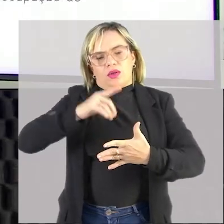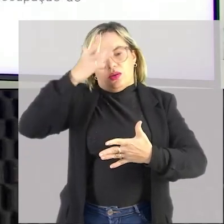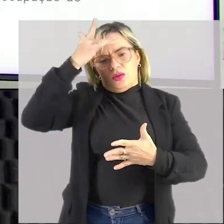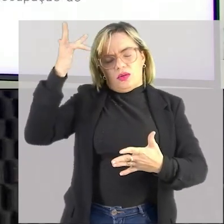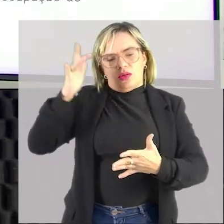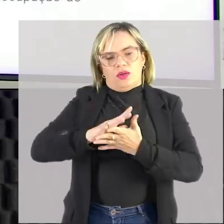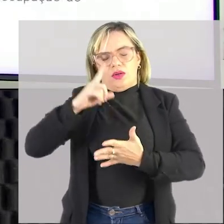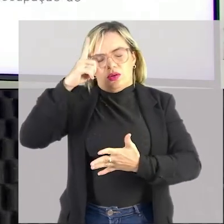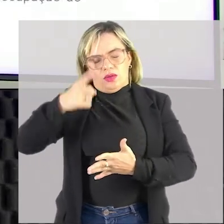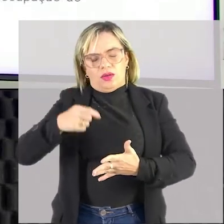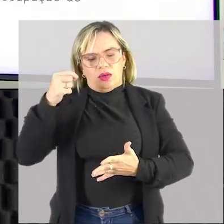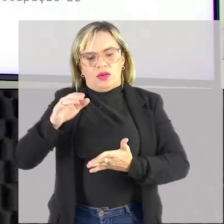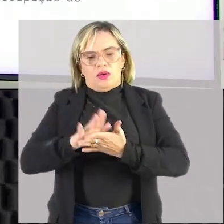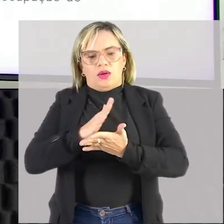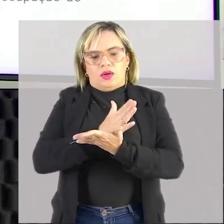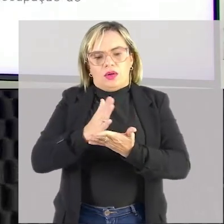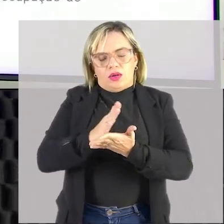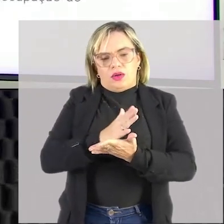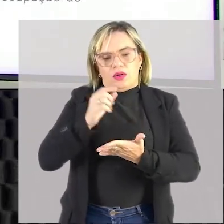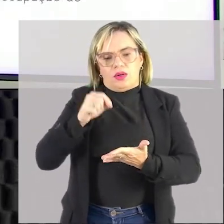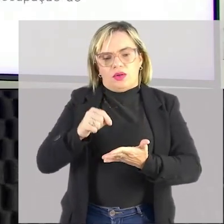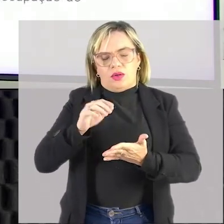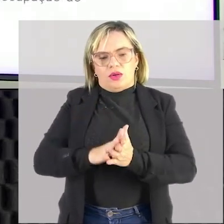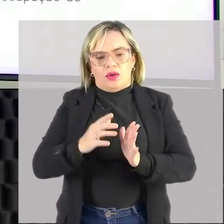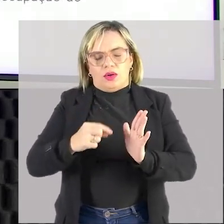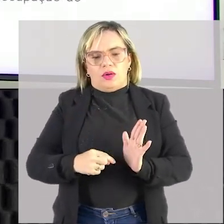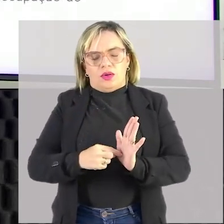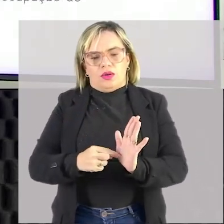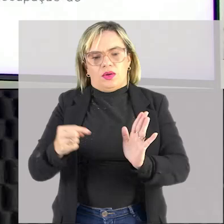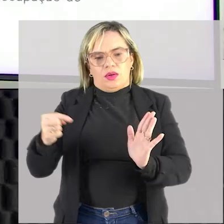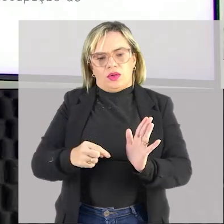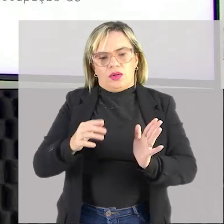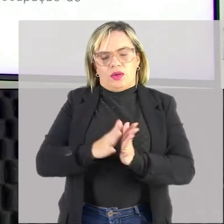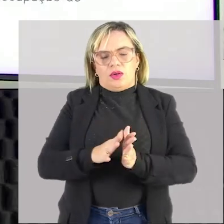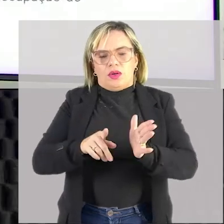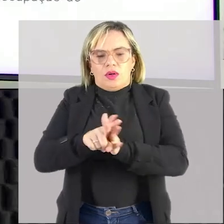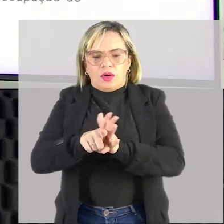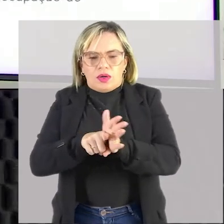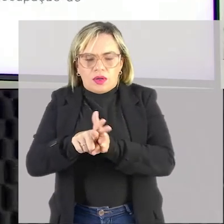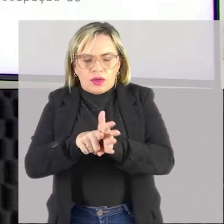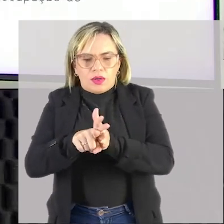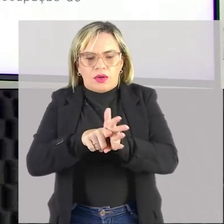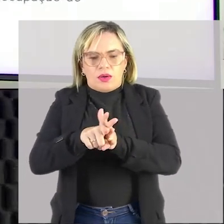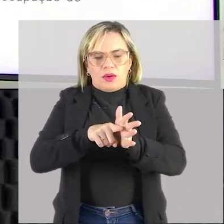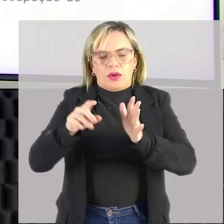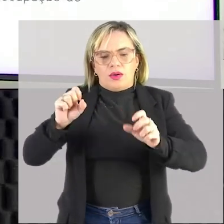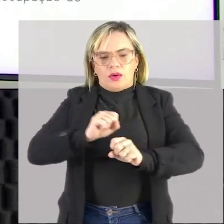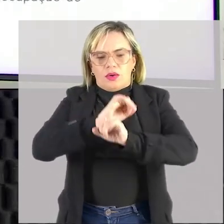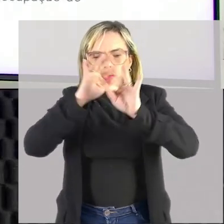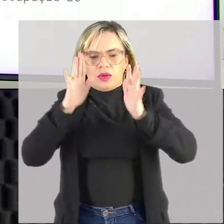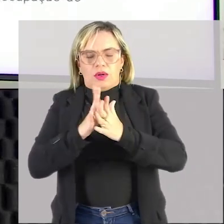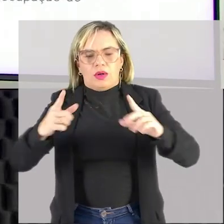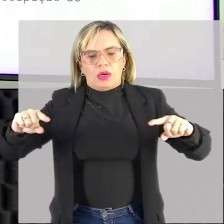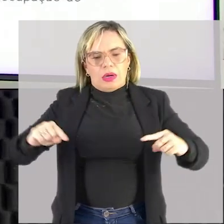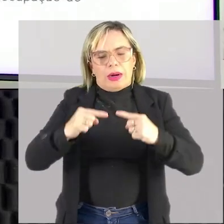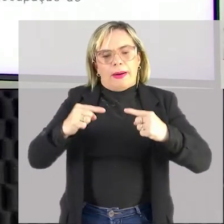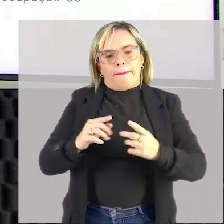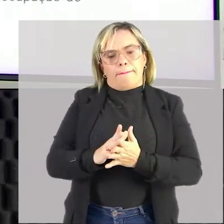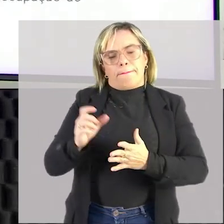líder, alguns vão colocar dentro das suas pesquisas que ele tinha, claro, as suas